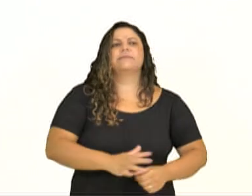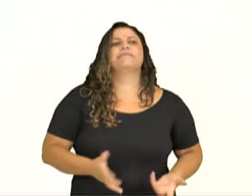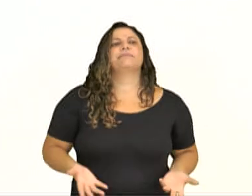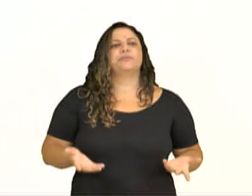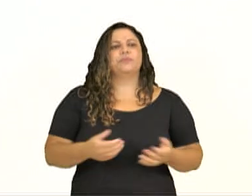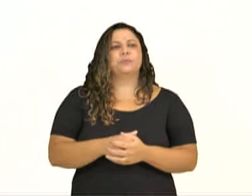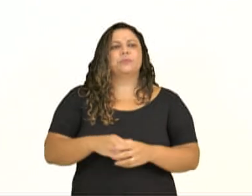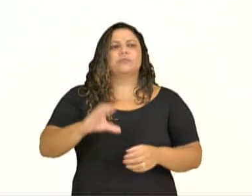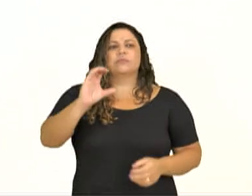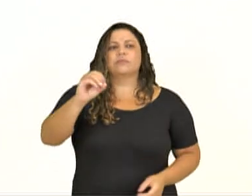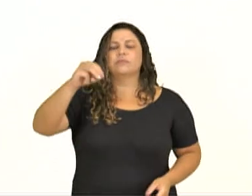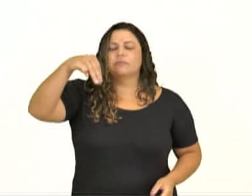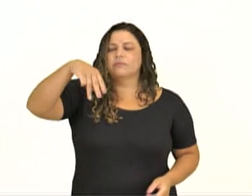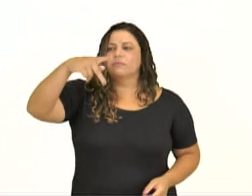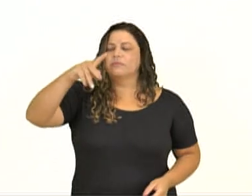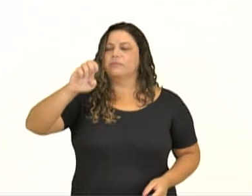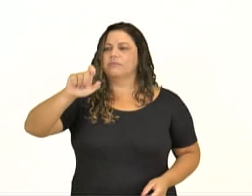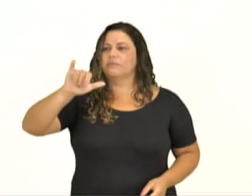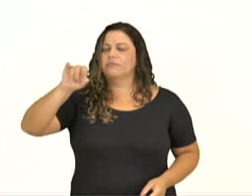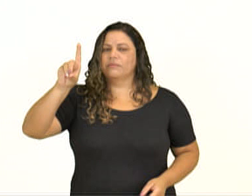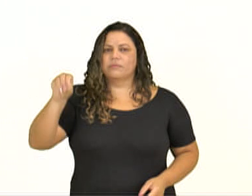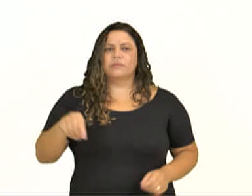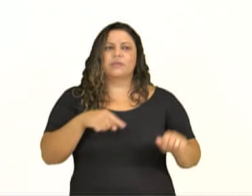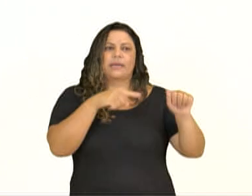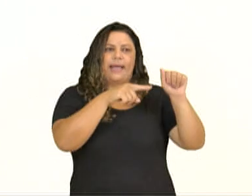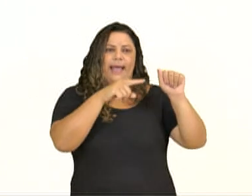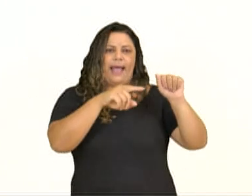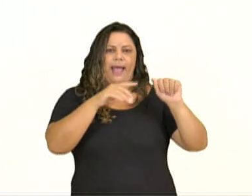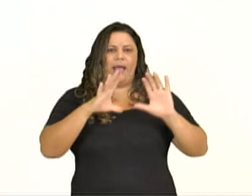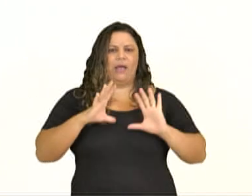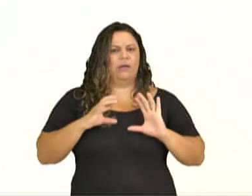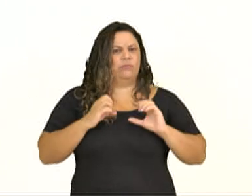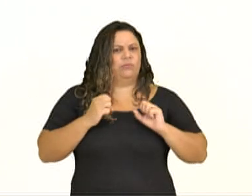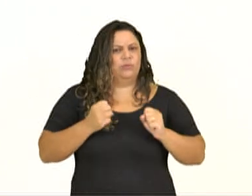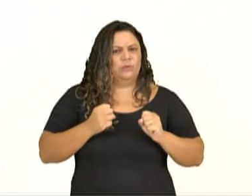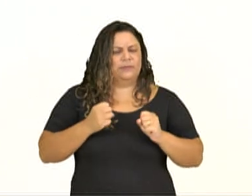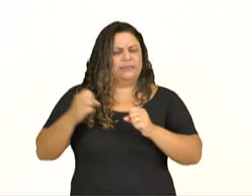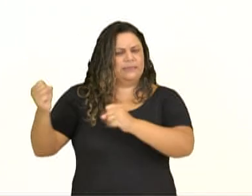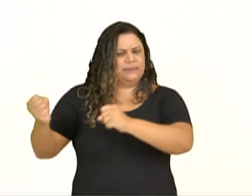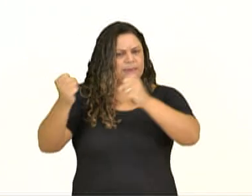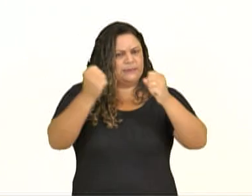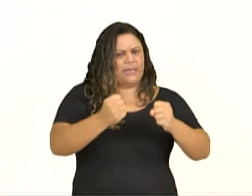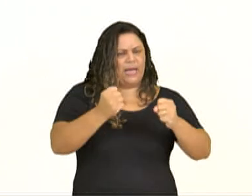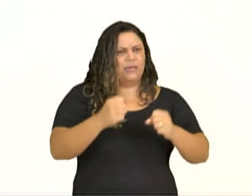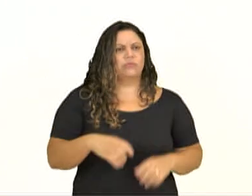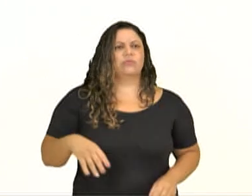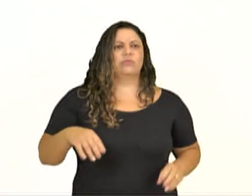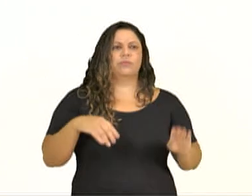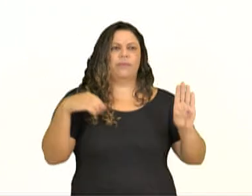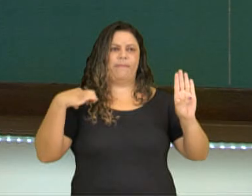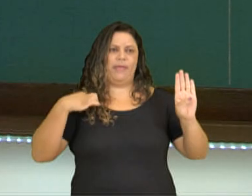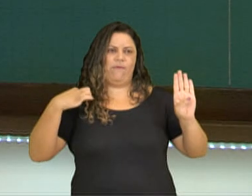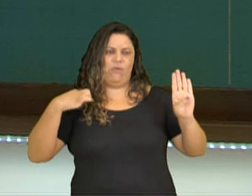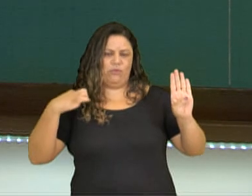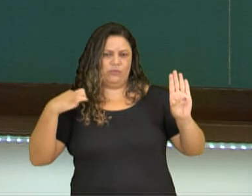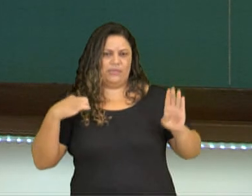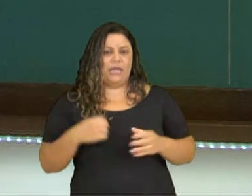compelido. Alternativa A, forçado. B, voluntário. Ou C,